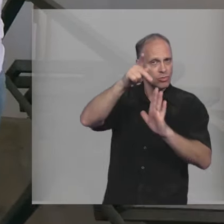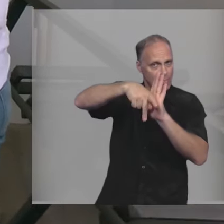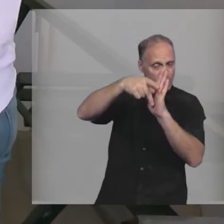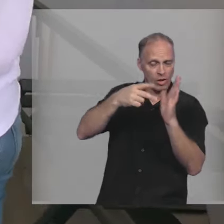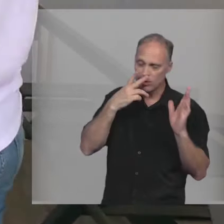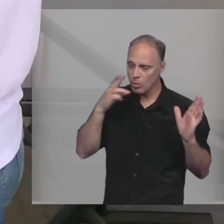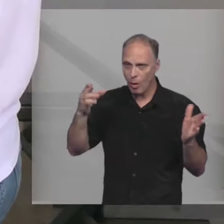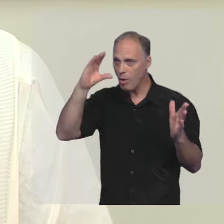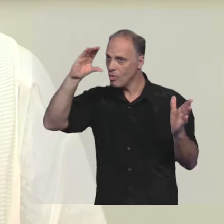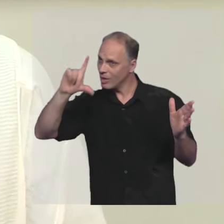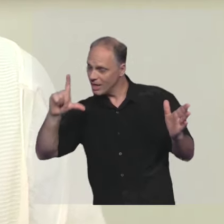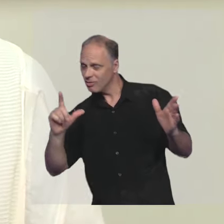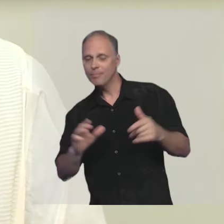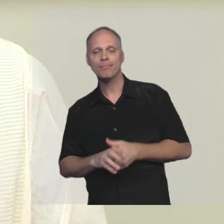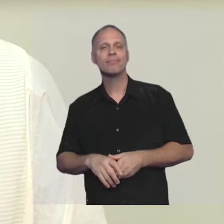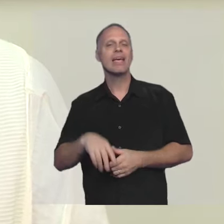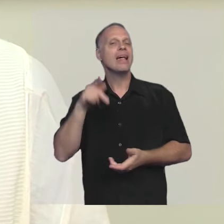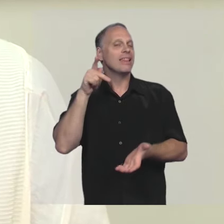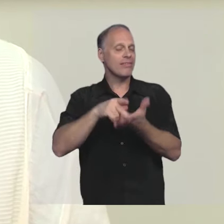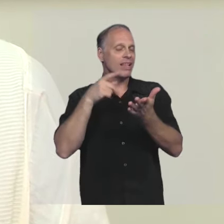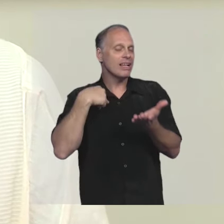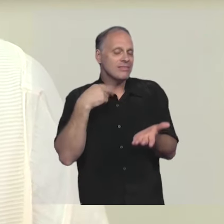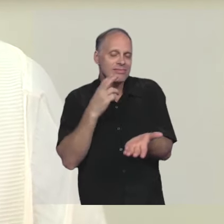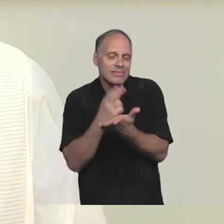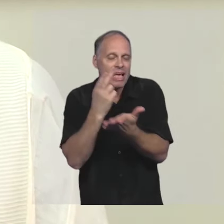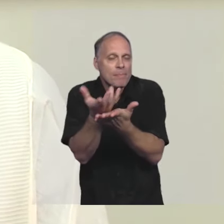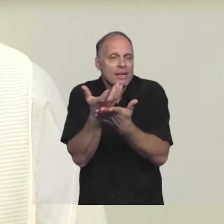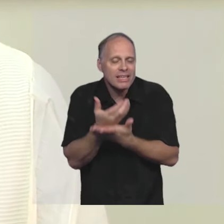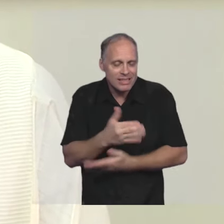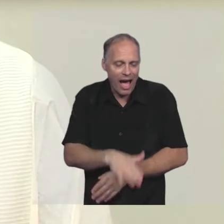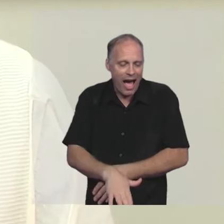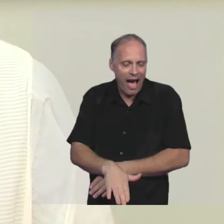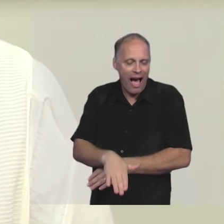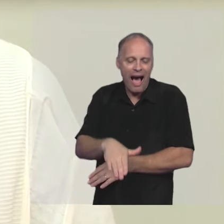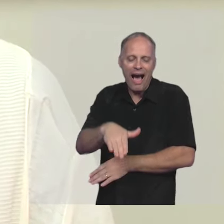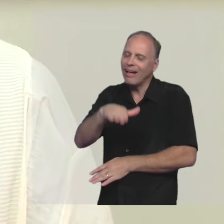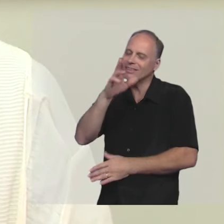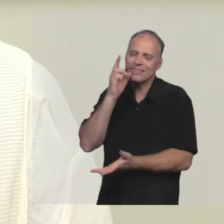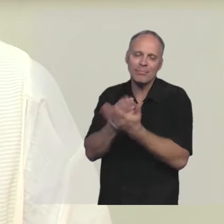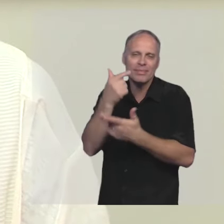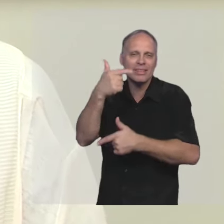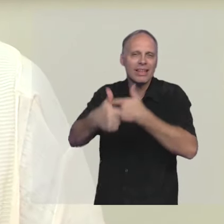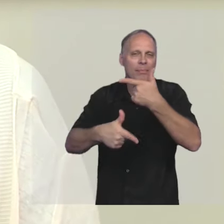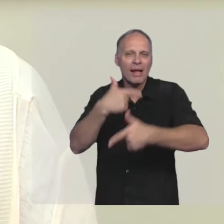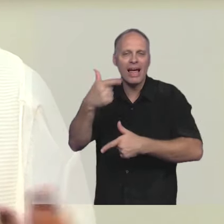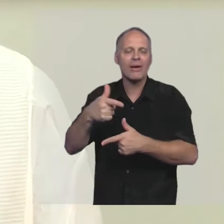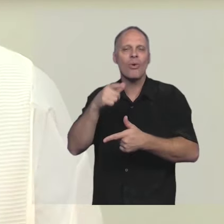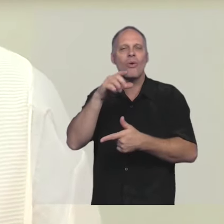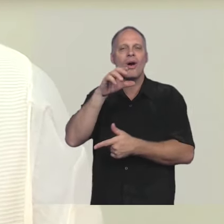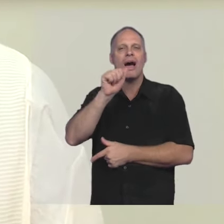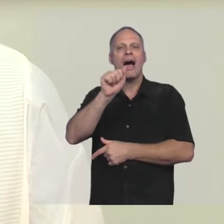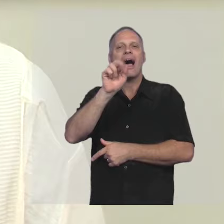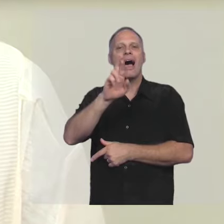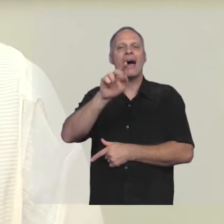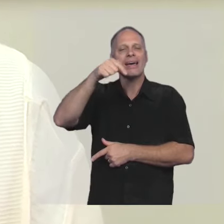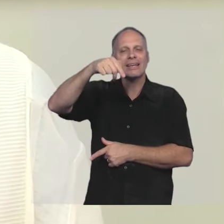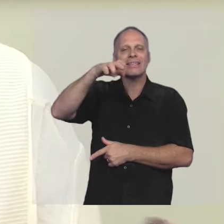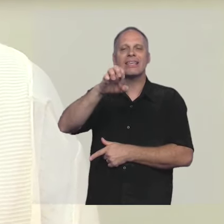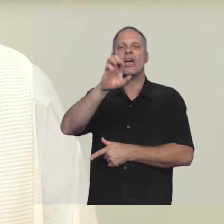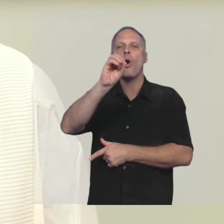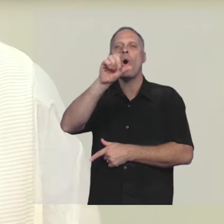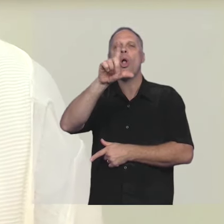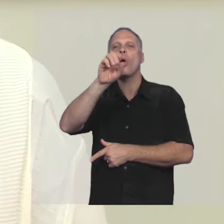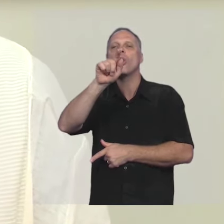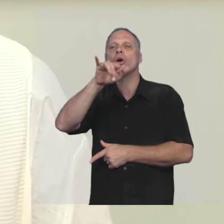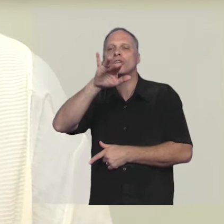com os clientes. Na verdade, eu sempre quis, desde criança, trabalhar com... Eu sempre falava em arqueologia, que era trabalhar com